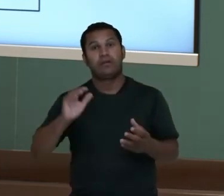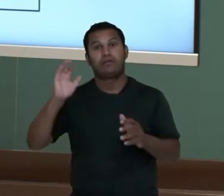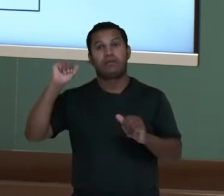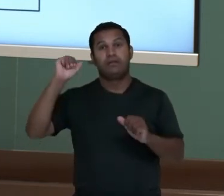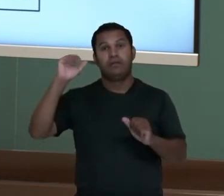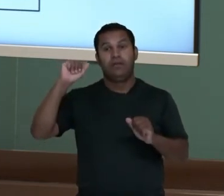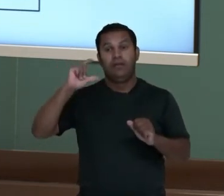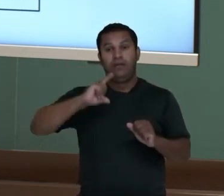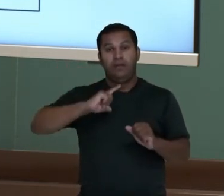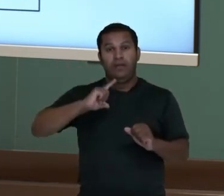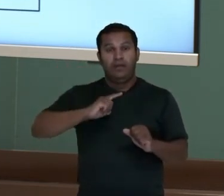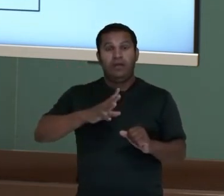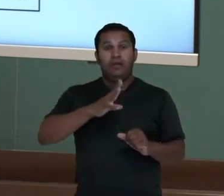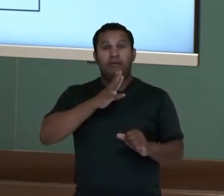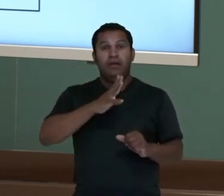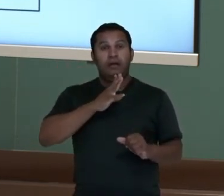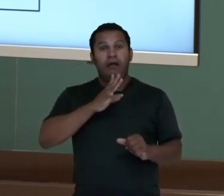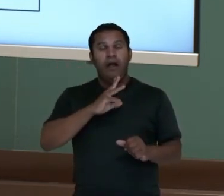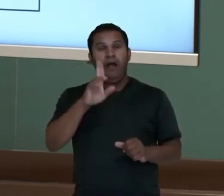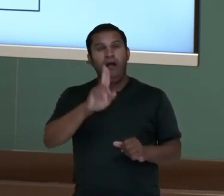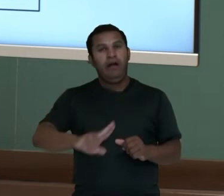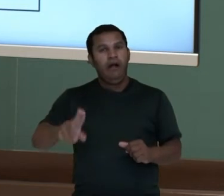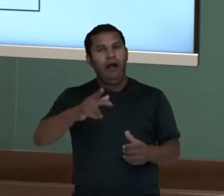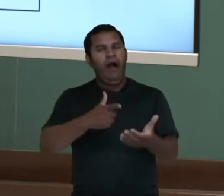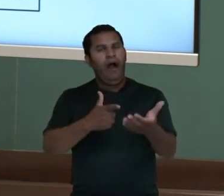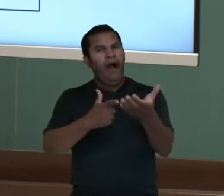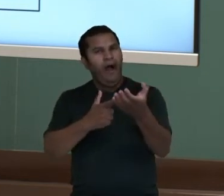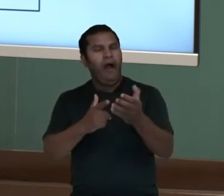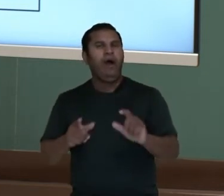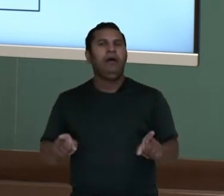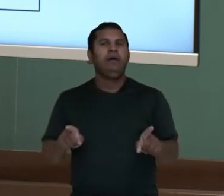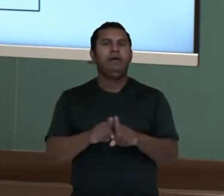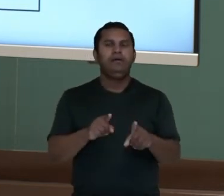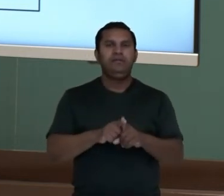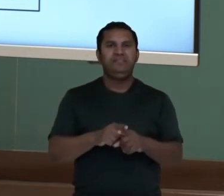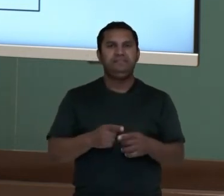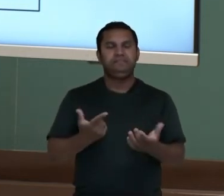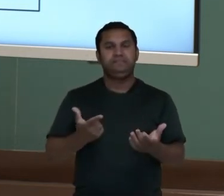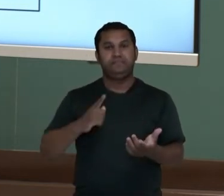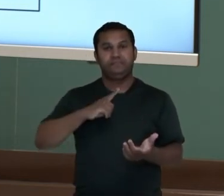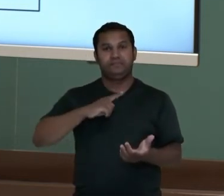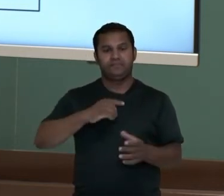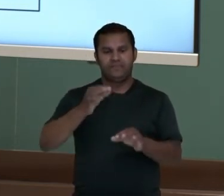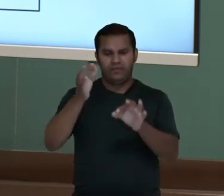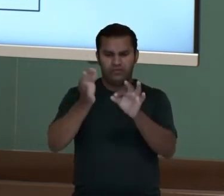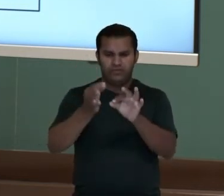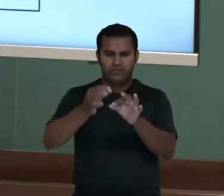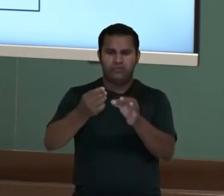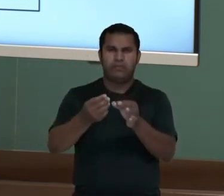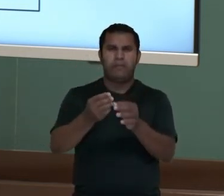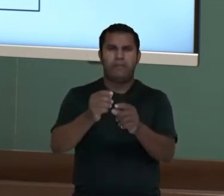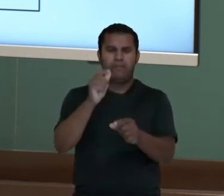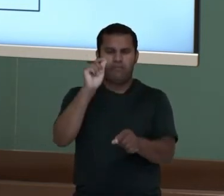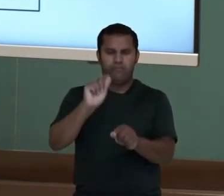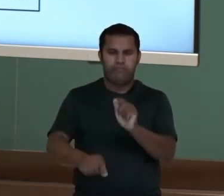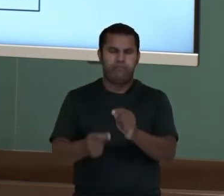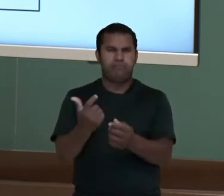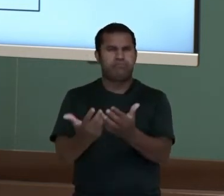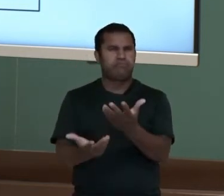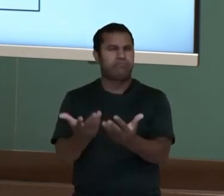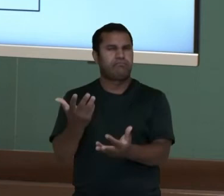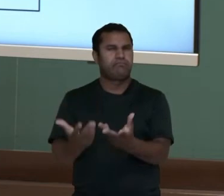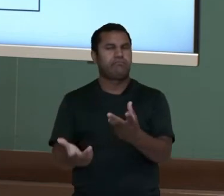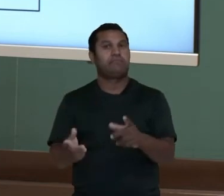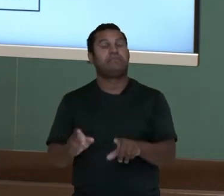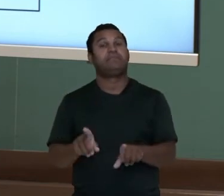né, sobre armas, o uso da pólvora, de táticas de guerra, da aliança com povos dominados pelos astecas,